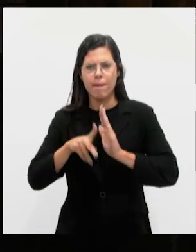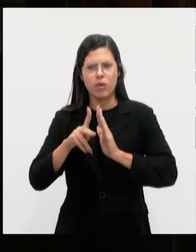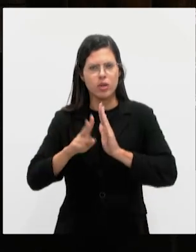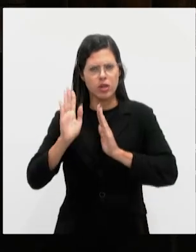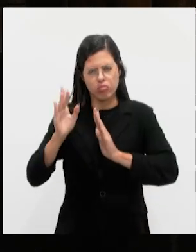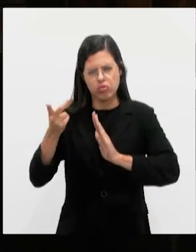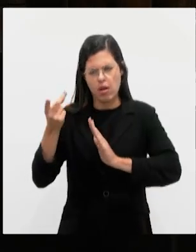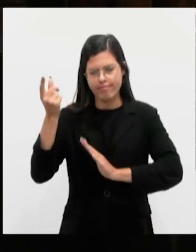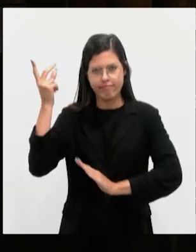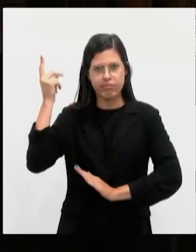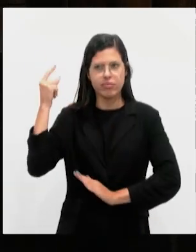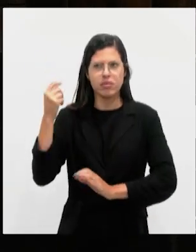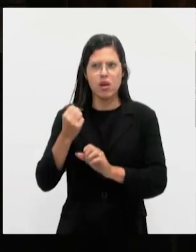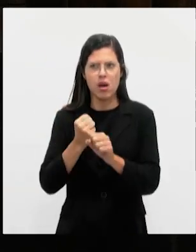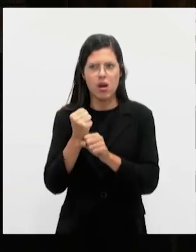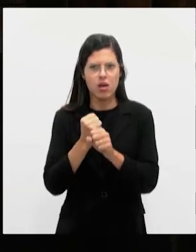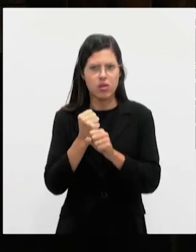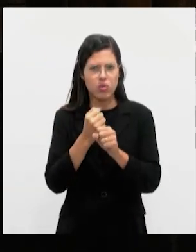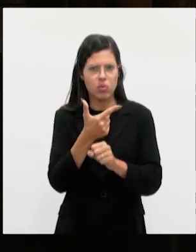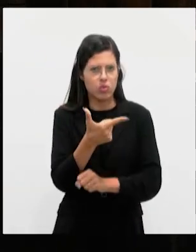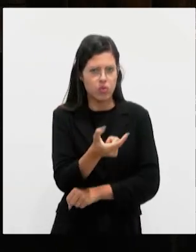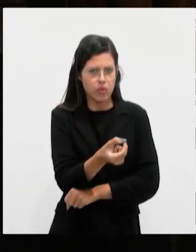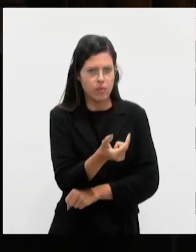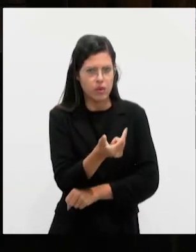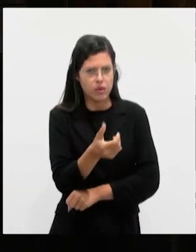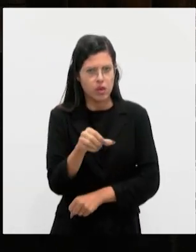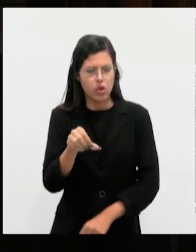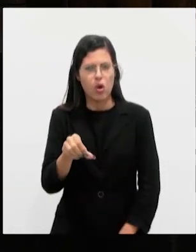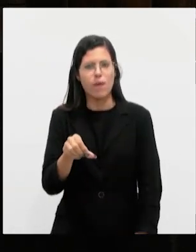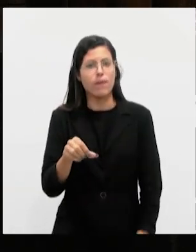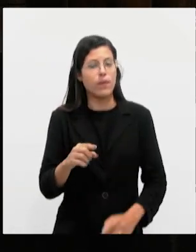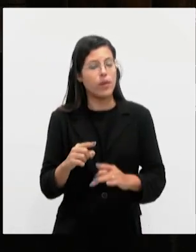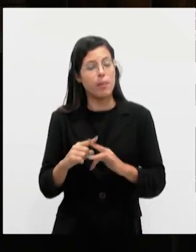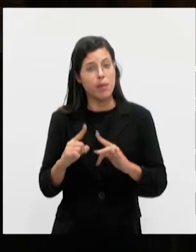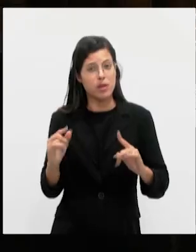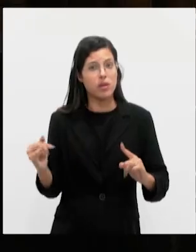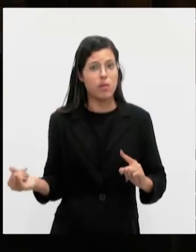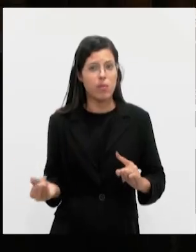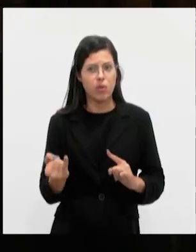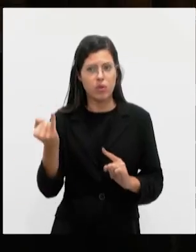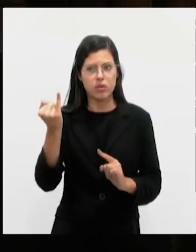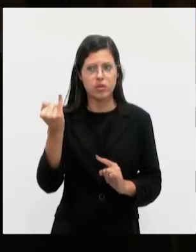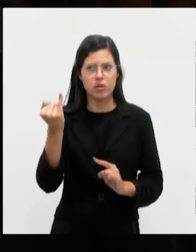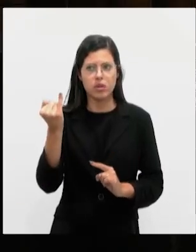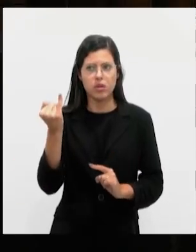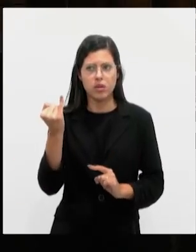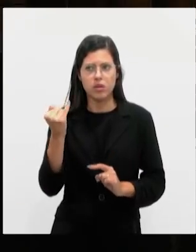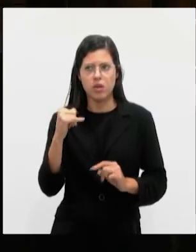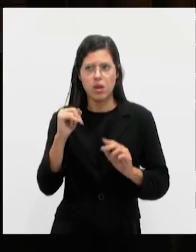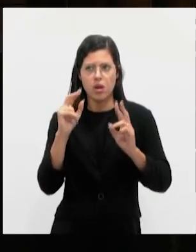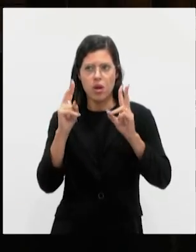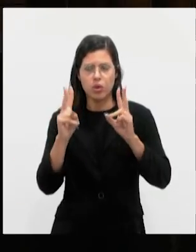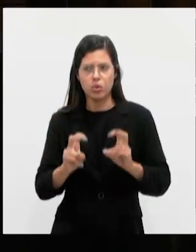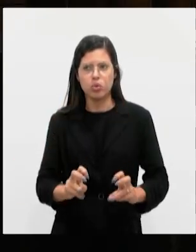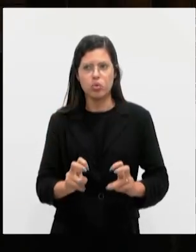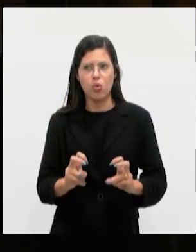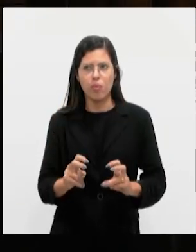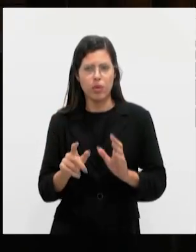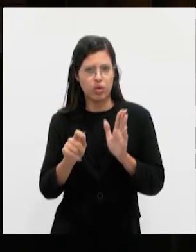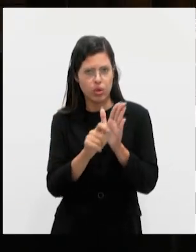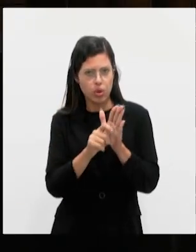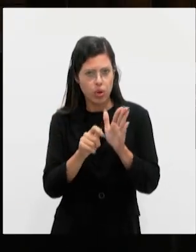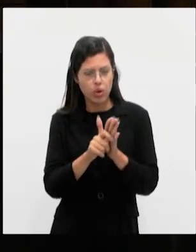de 2019, mas importante, sobre drogas, sobre